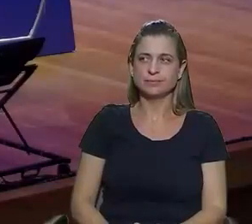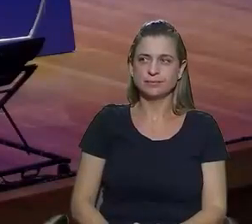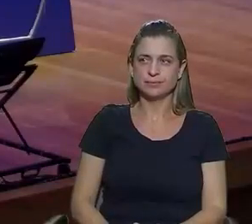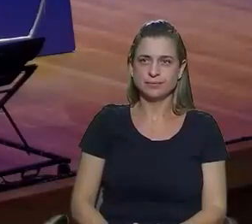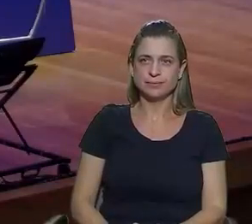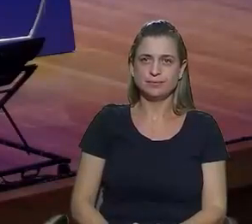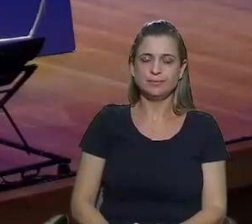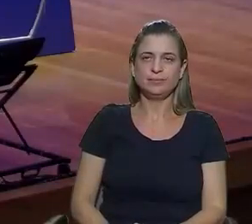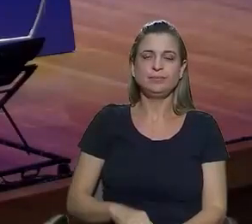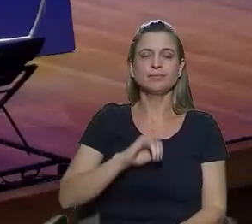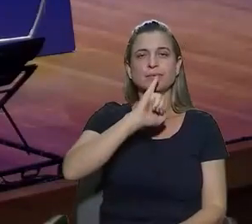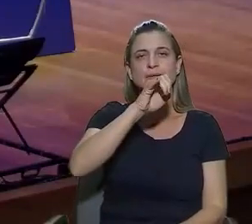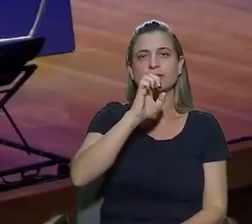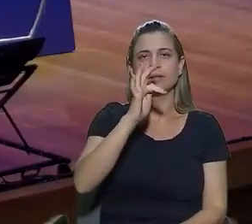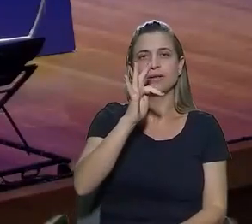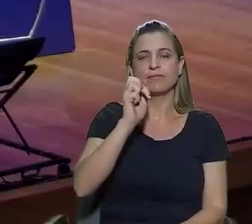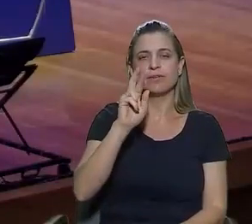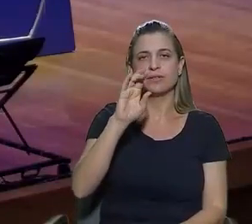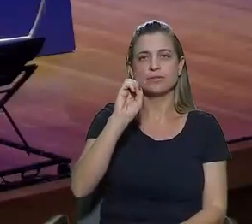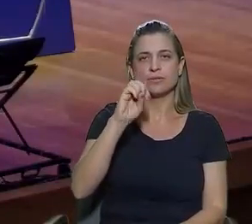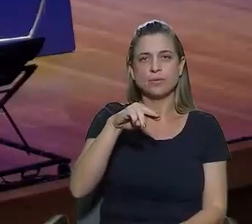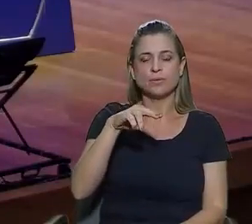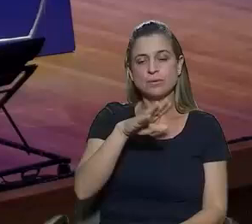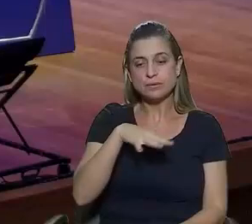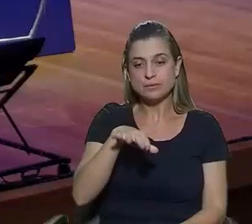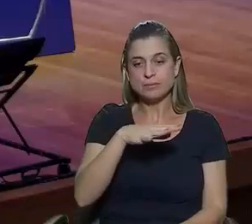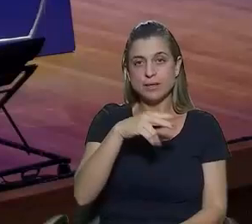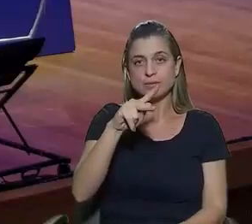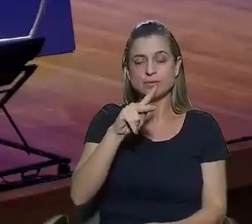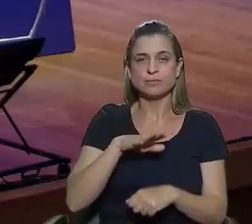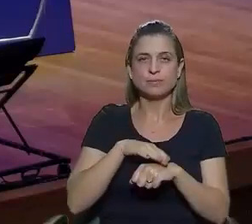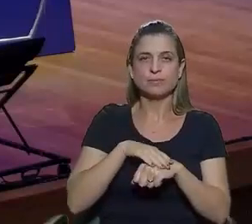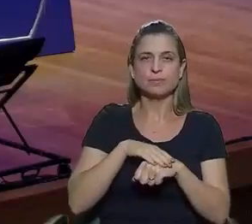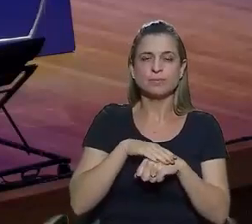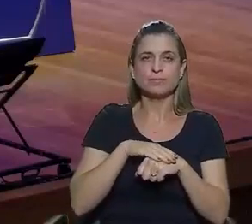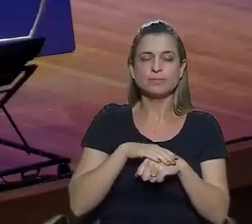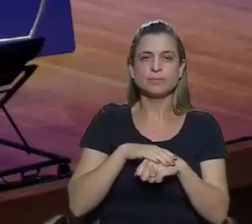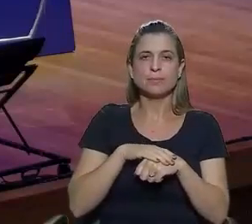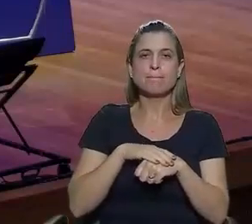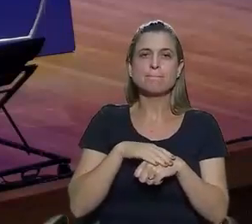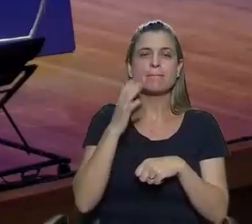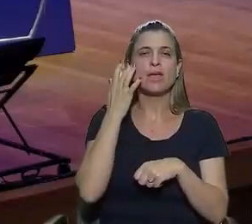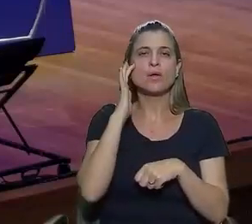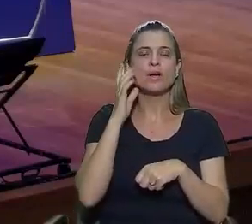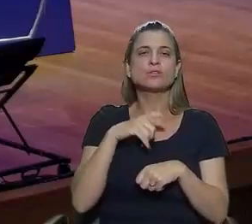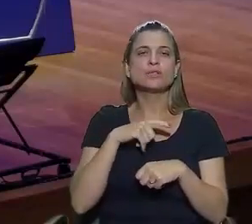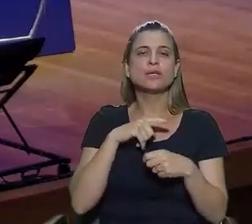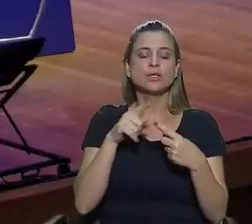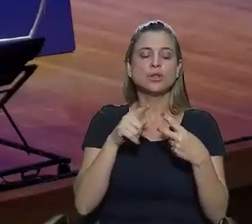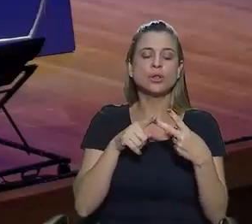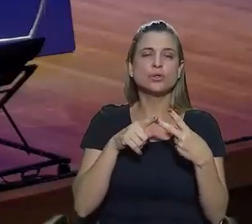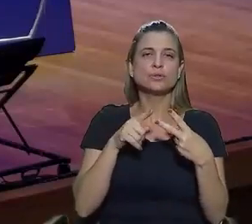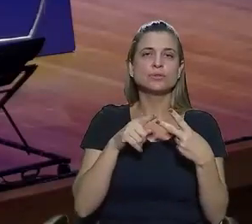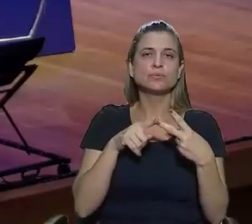Jefferson, fala um pouquinho do espaço nas suas obras. Então, eu acho que tem dois tipos de escritores, né? Aqueles